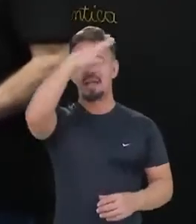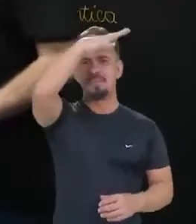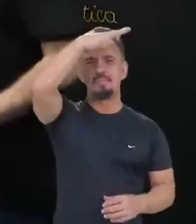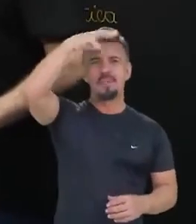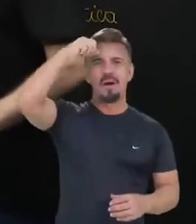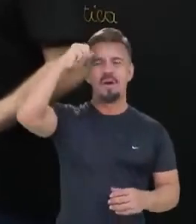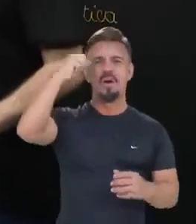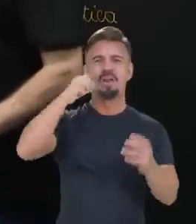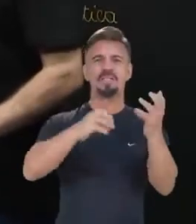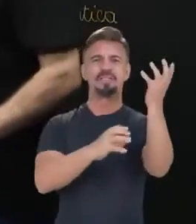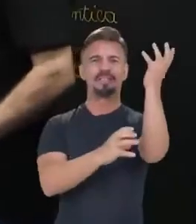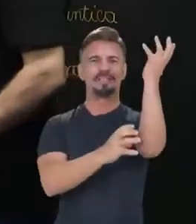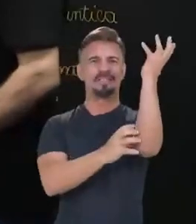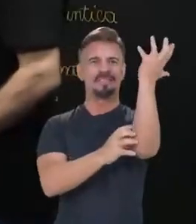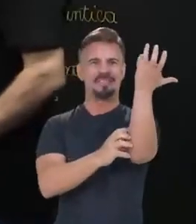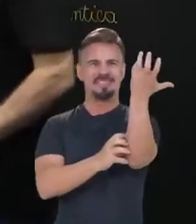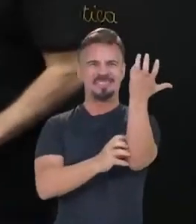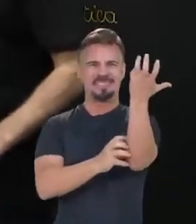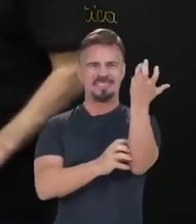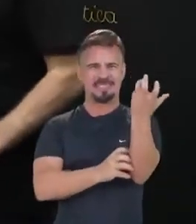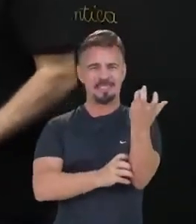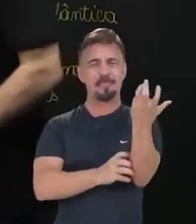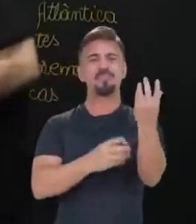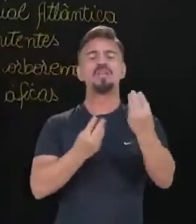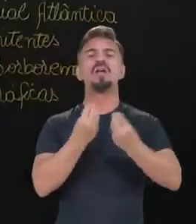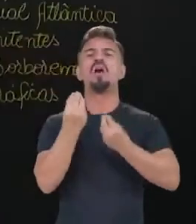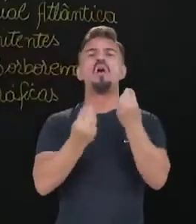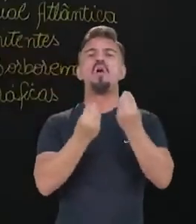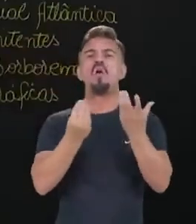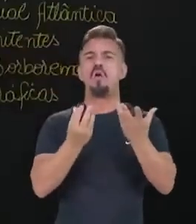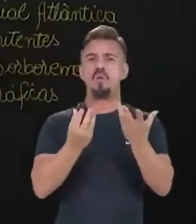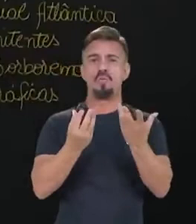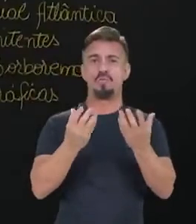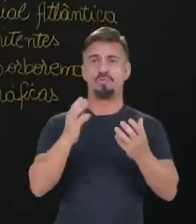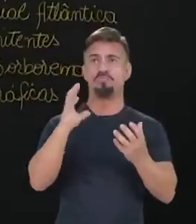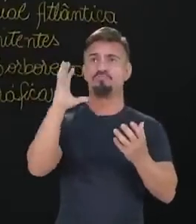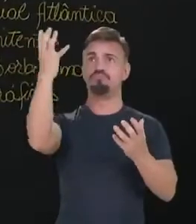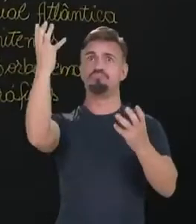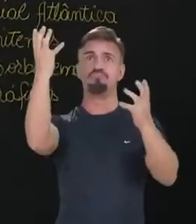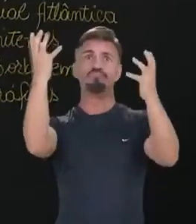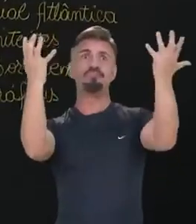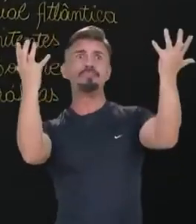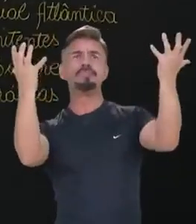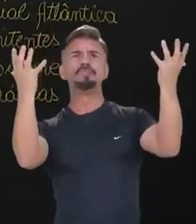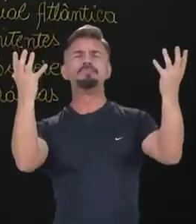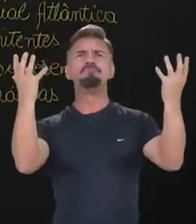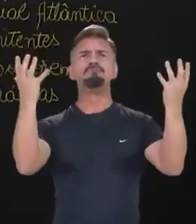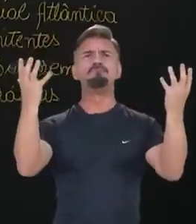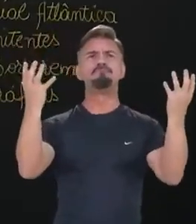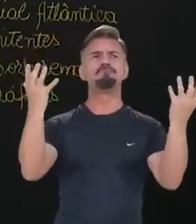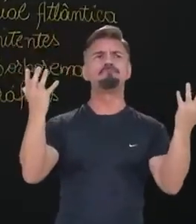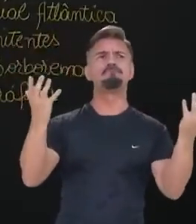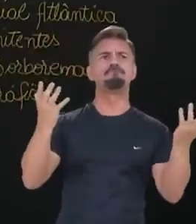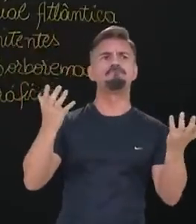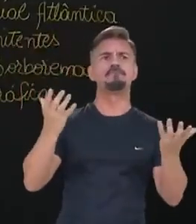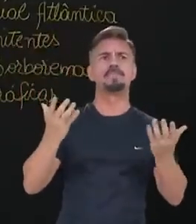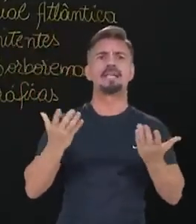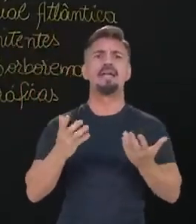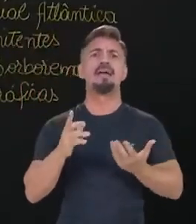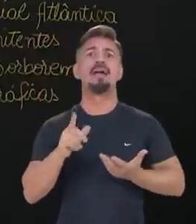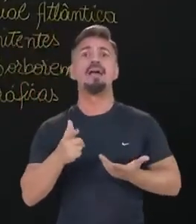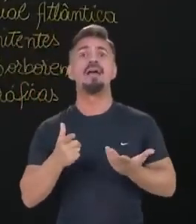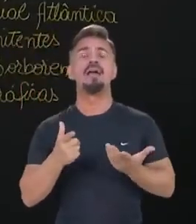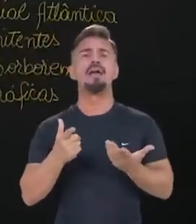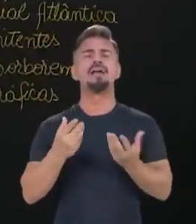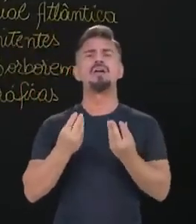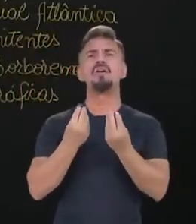da Caatinga. Domínios morfoclimáticos. Domínios morfoclimáticos é